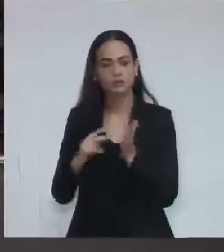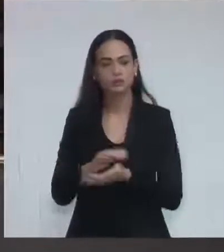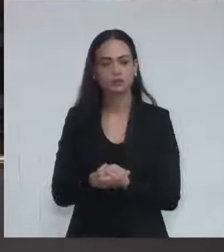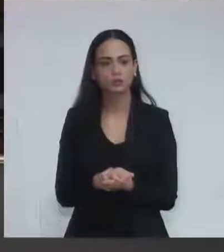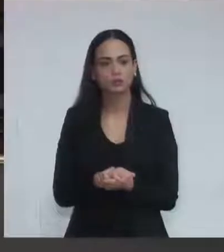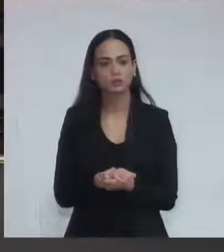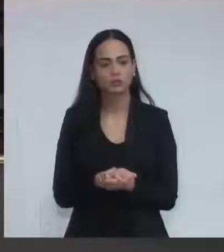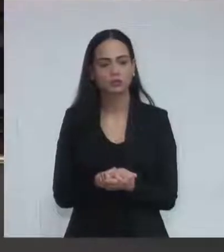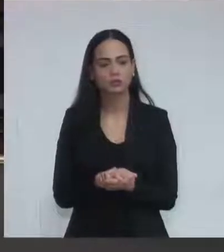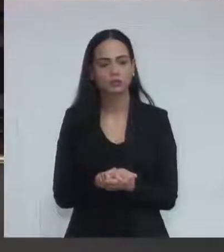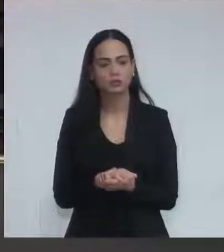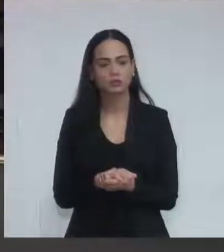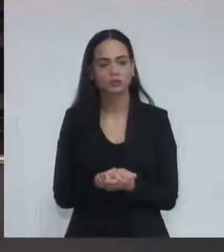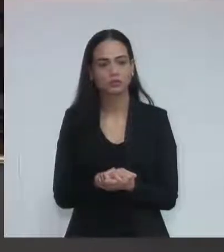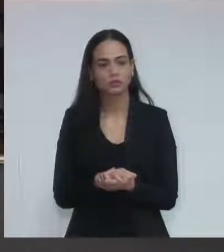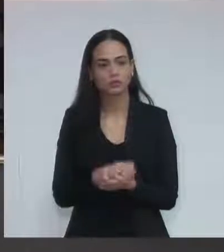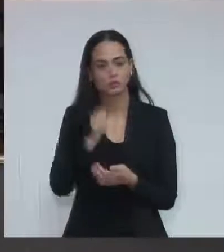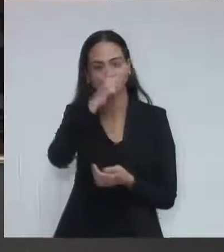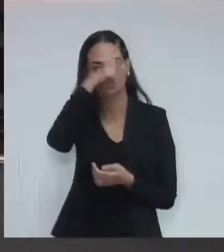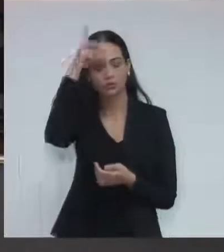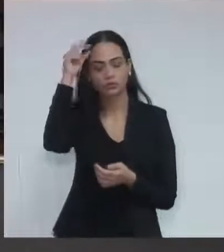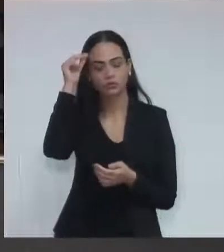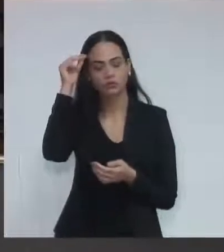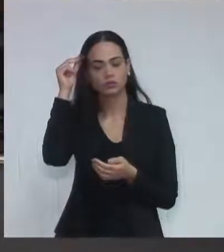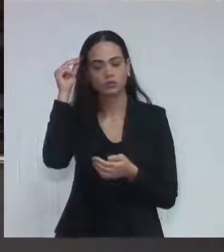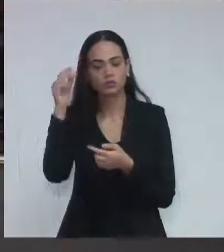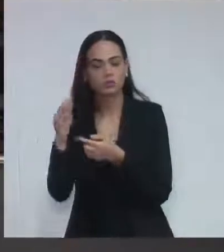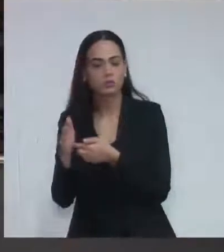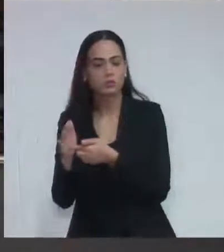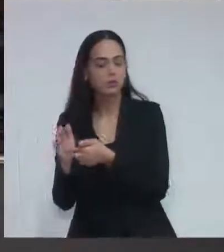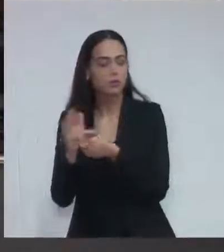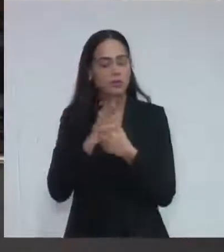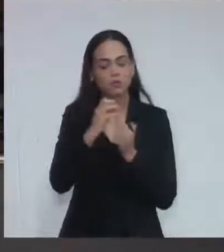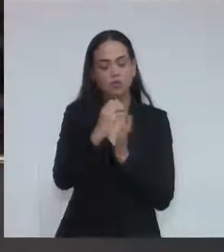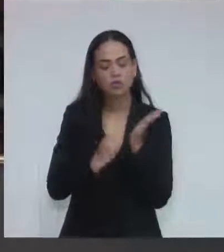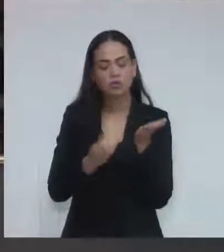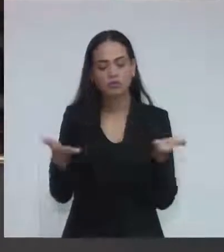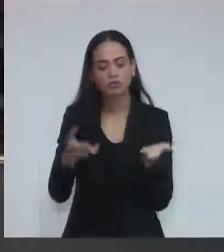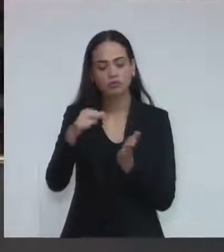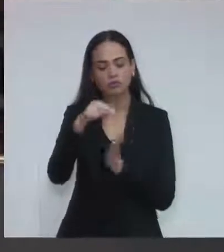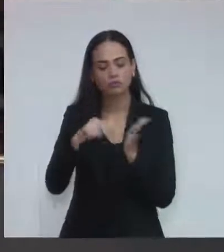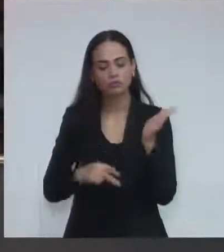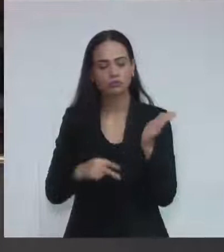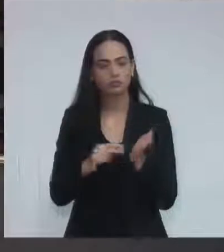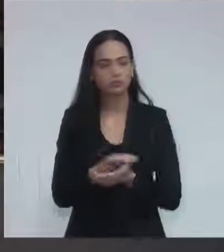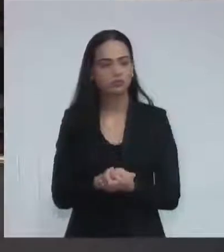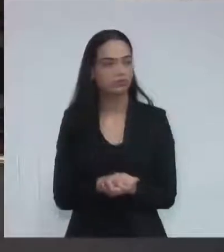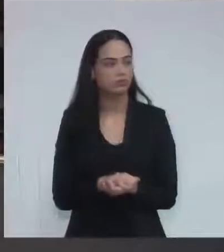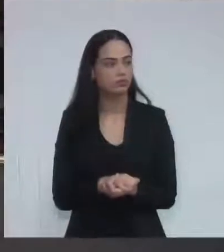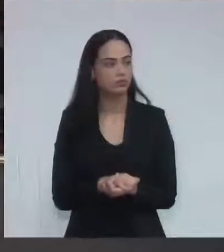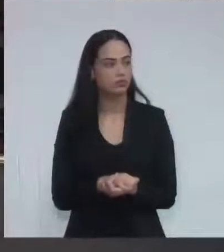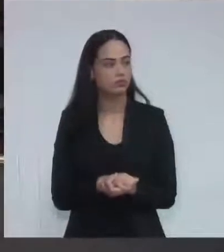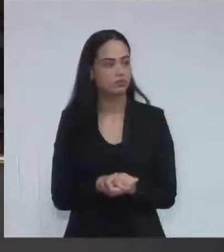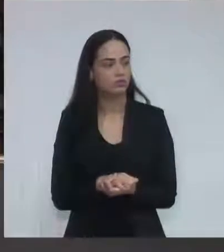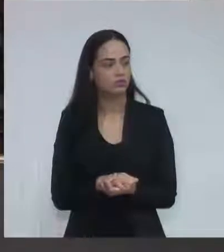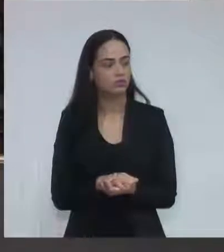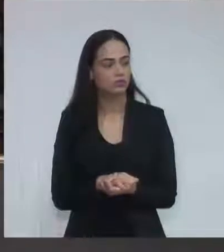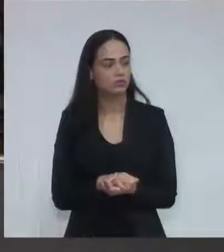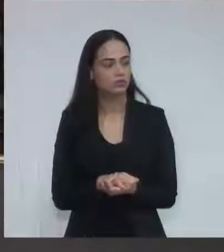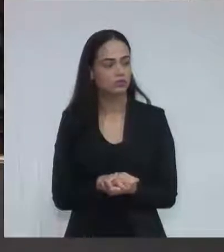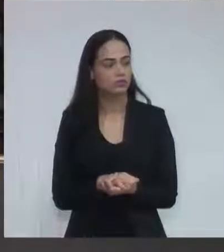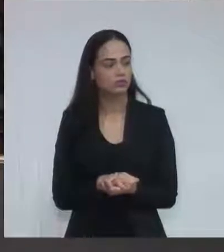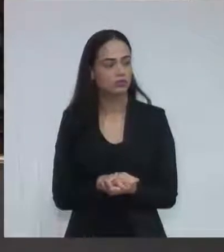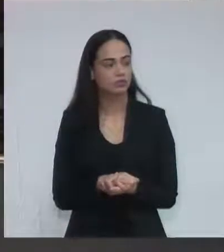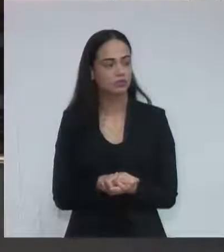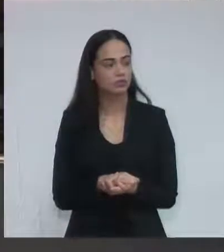do Executivo. Não está nenhuma ordem, não está tirando que, nenhuma em geral, ordem. no expediente, esse tipo de expediente fica